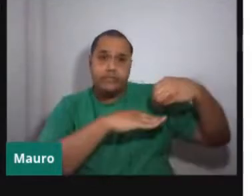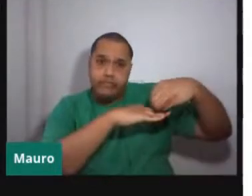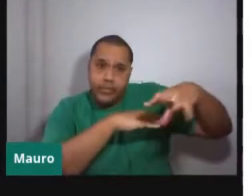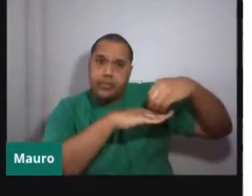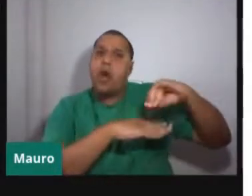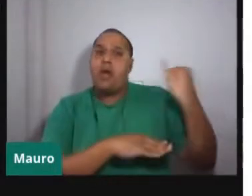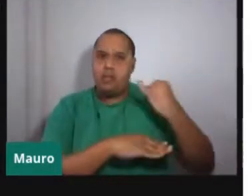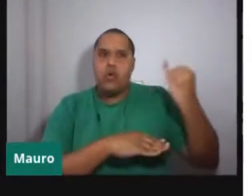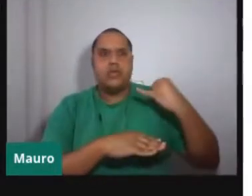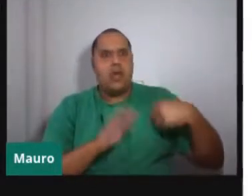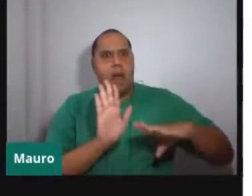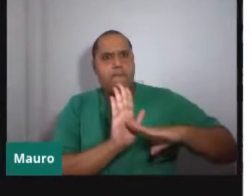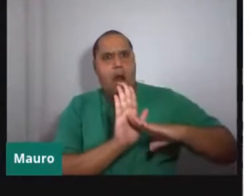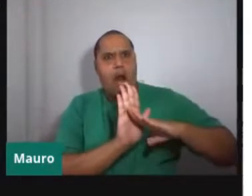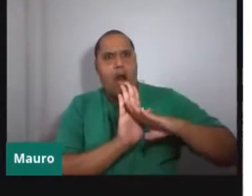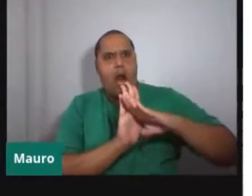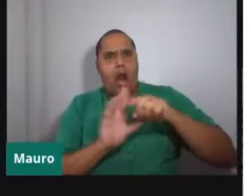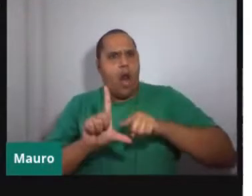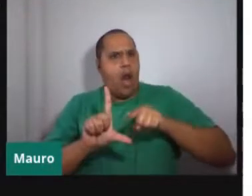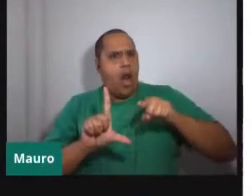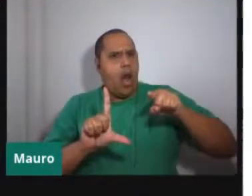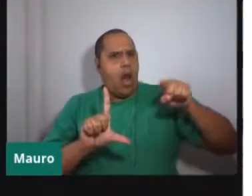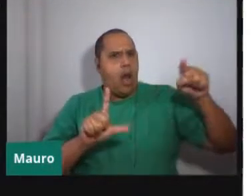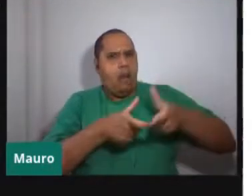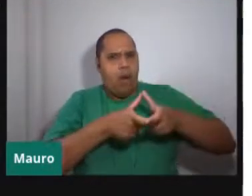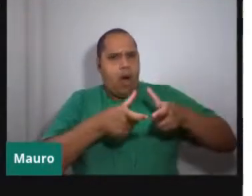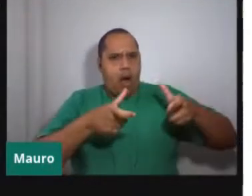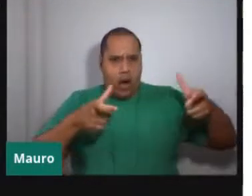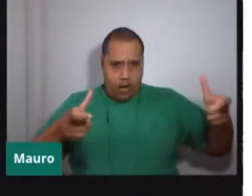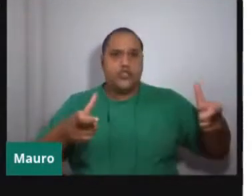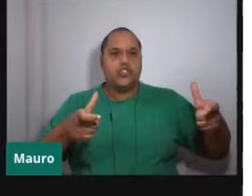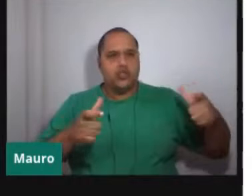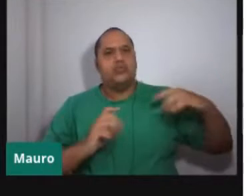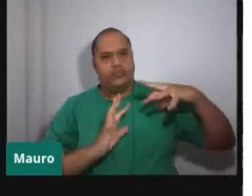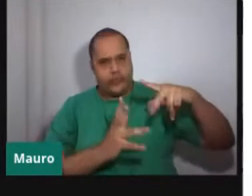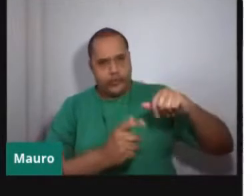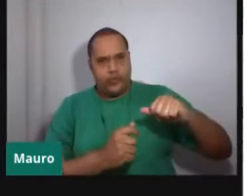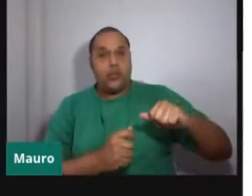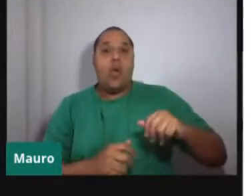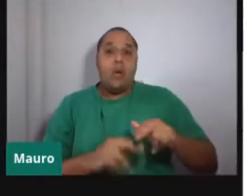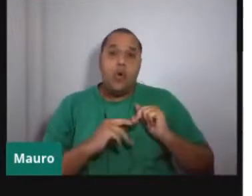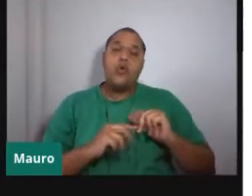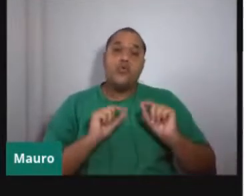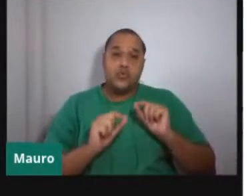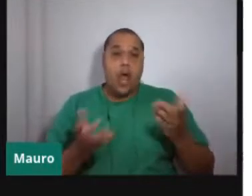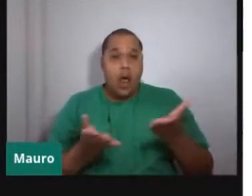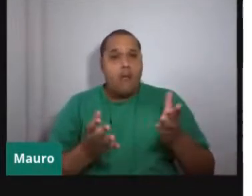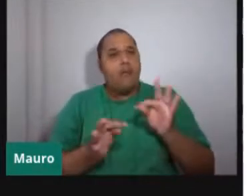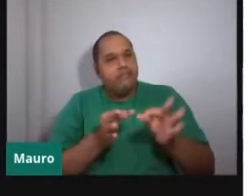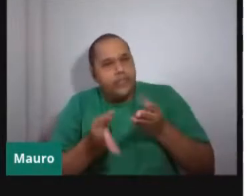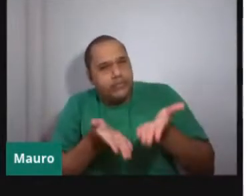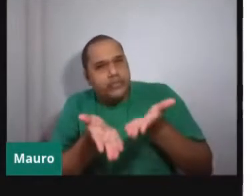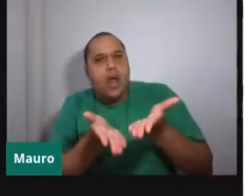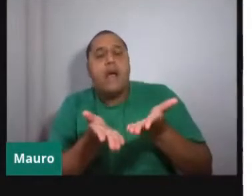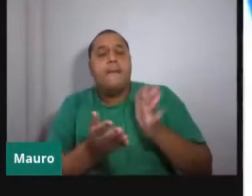nos últimos anos, né, então nós já temos hoje um cenário para os transtornos mentais muito melhor do que tínhamos há 20 anos atrás.